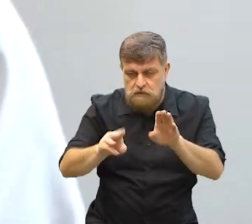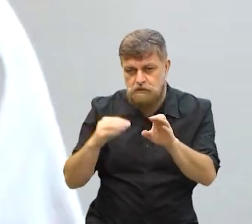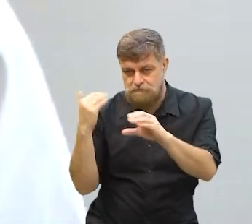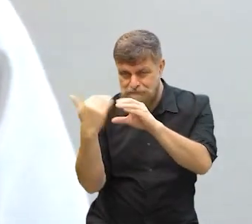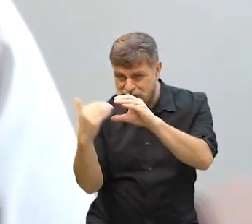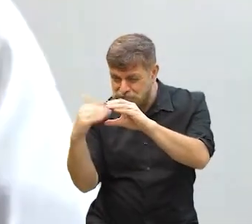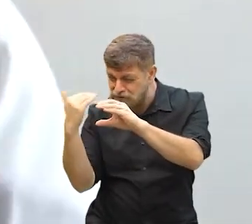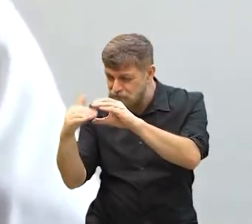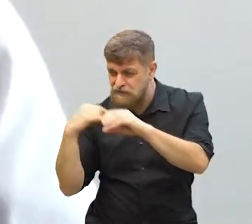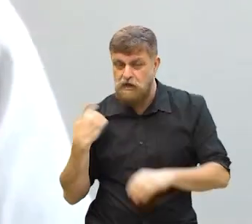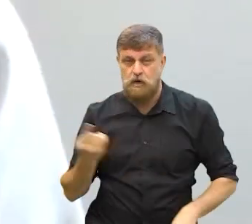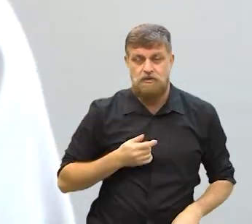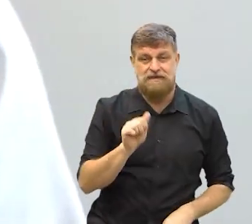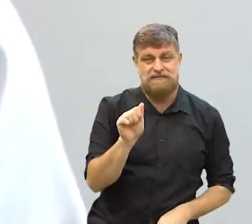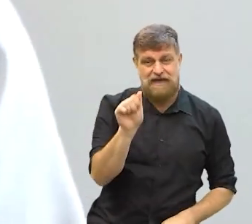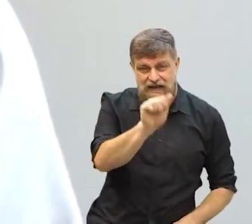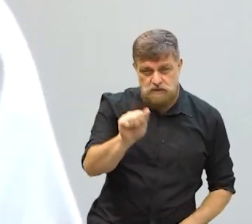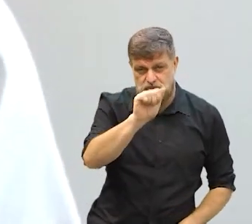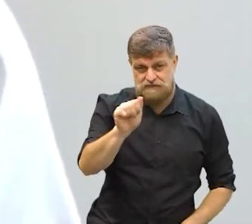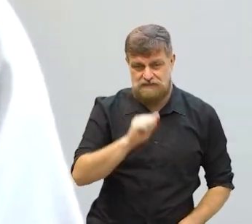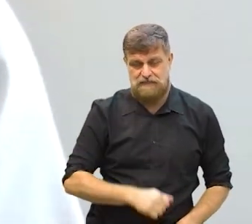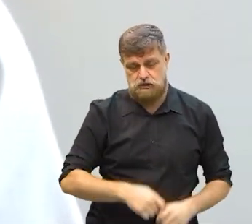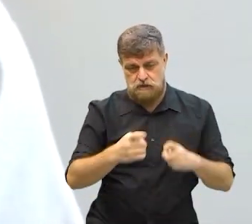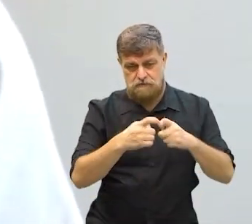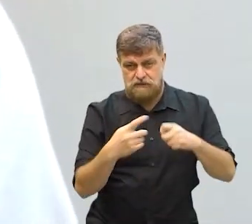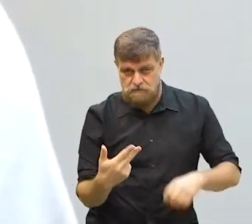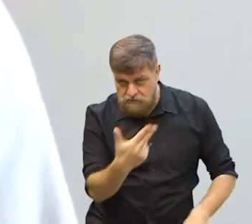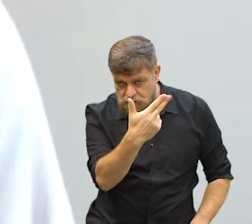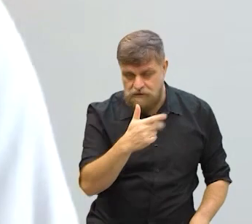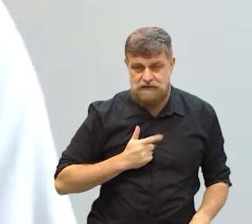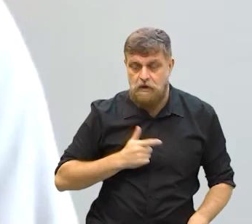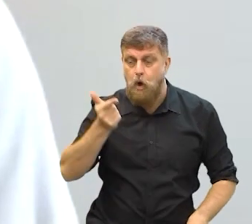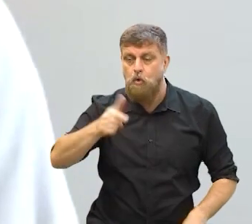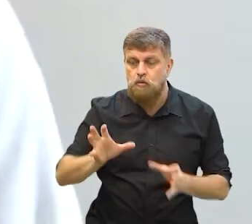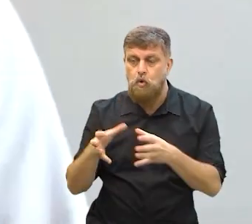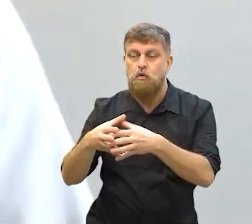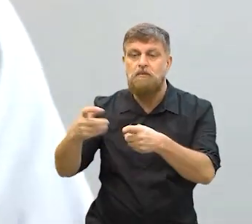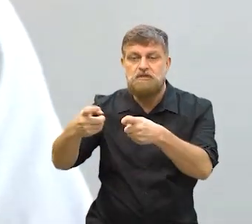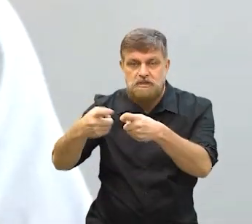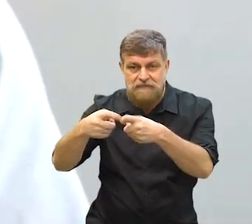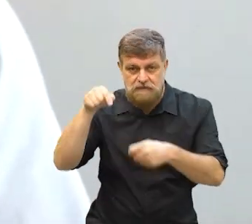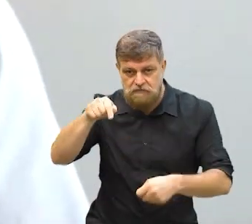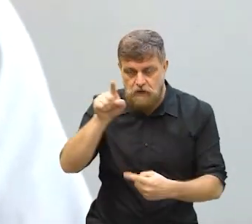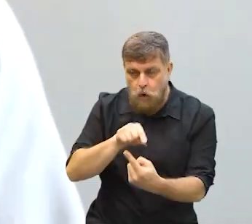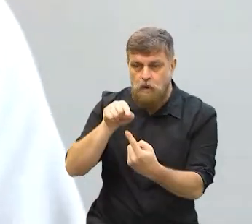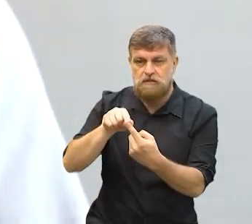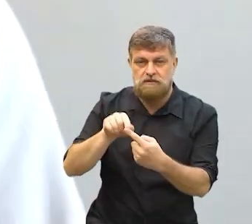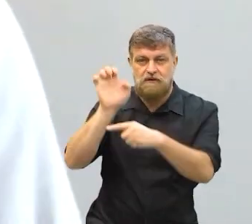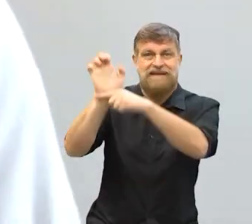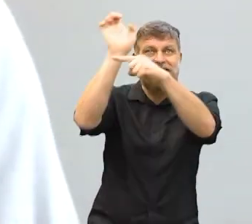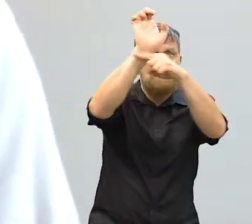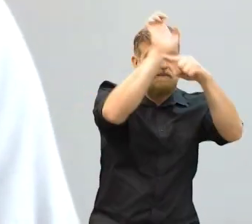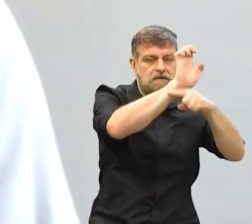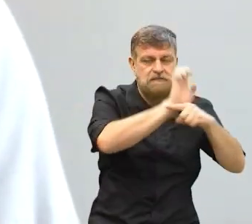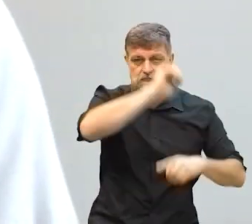escreve para a gente. A sociedade hoje, não só de cirurgia oncológica, mas várias outras sociedades médicas, elas existem em todos os